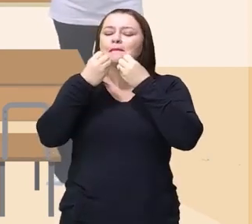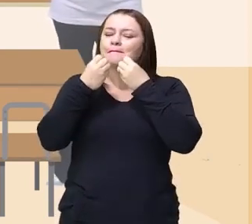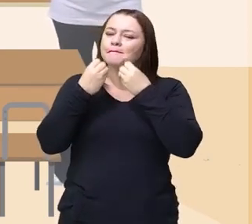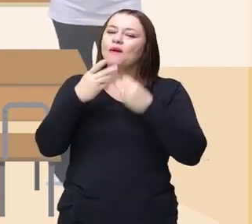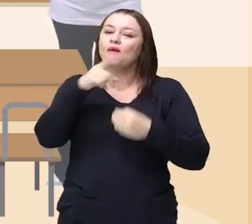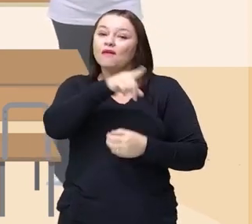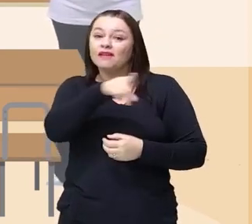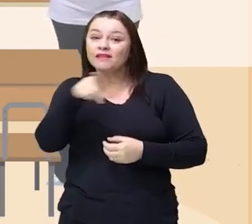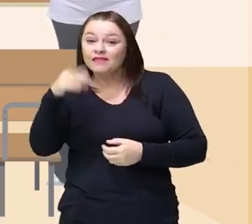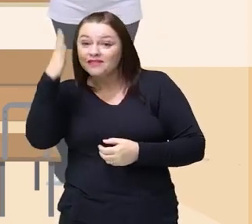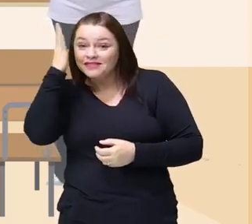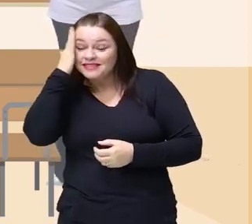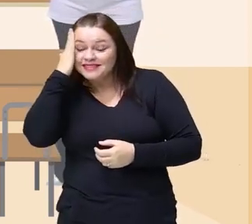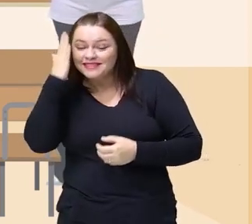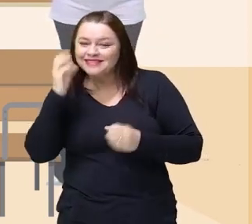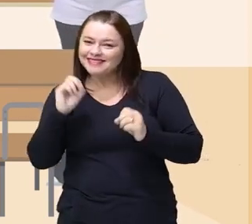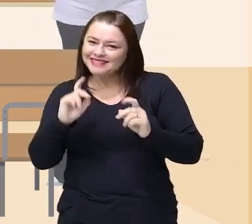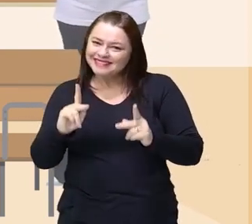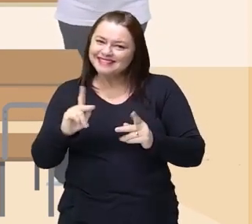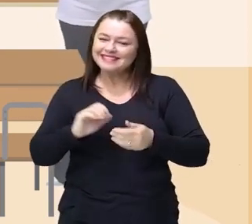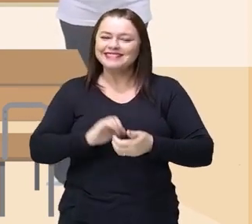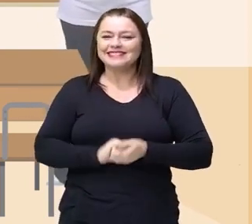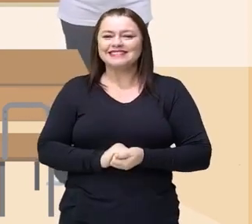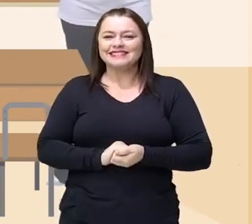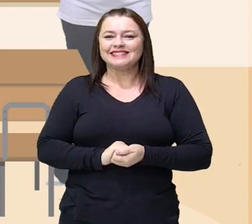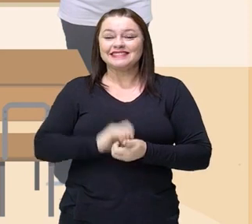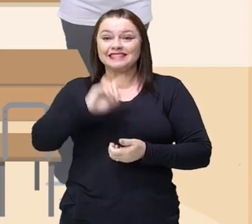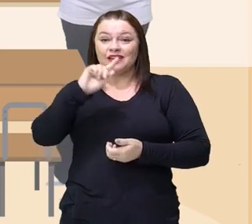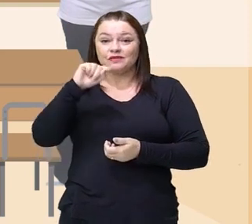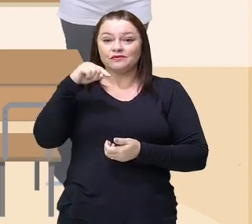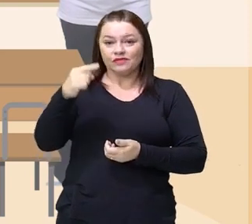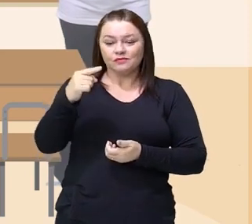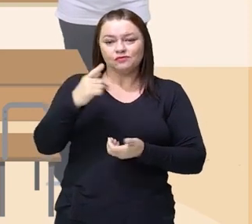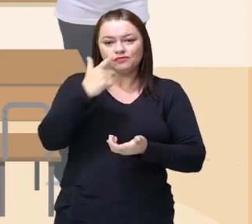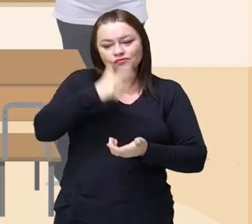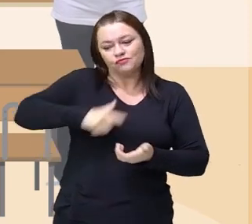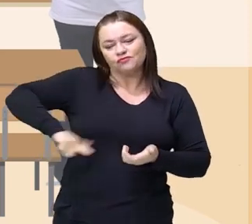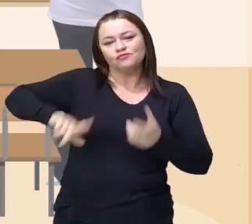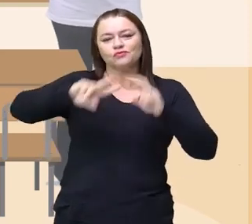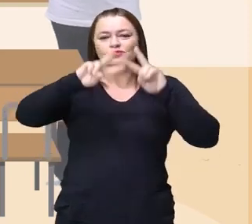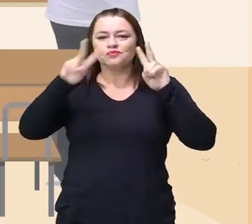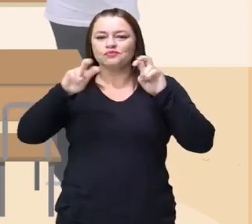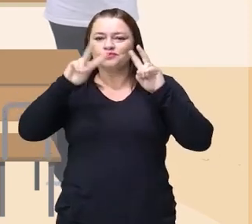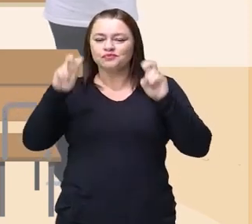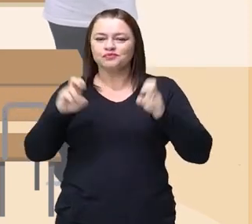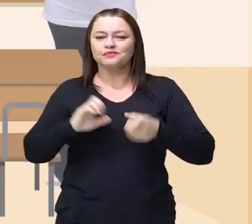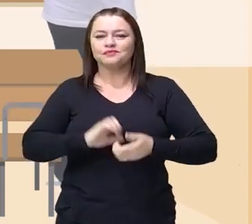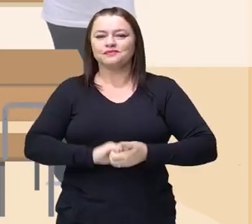que vocês entenderam, não é? Então, vamos continuar o nosso assunto? Vamos lá?